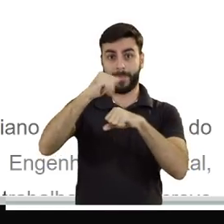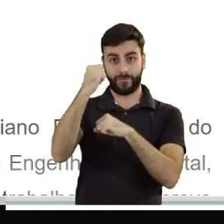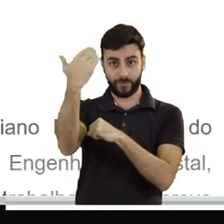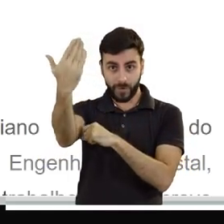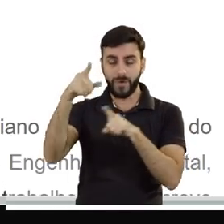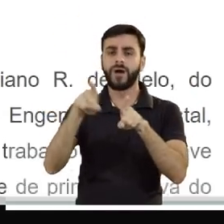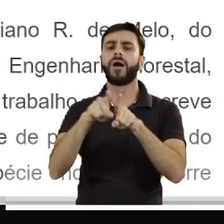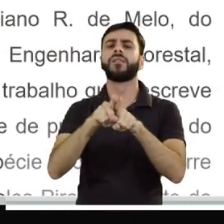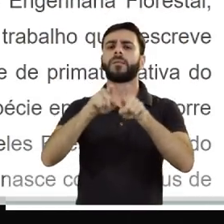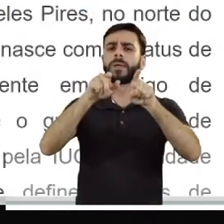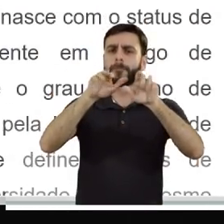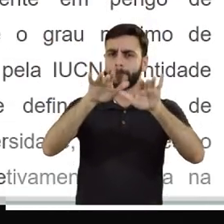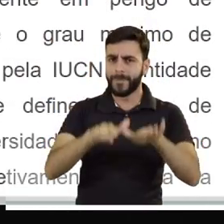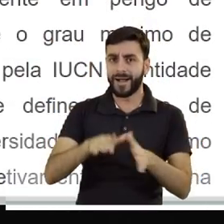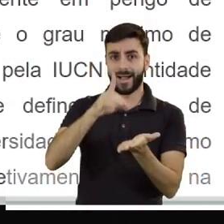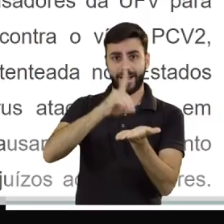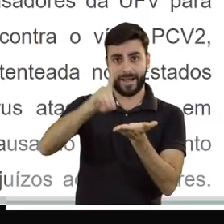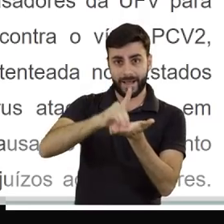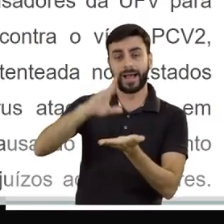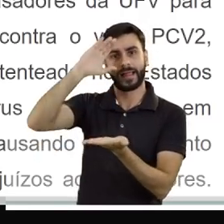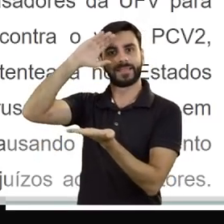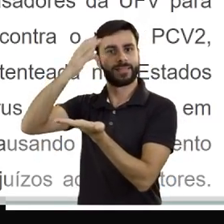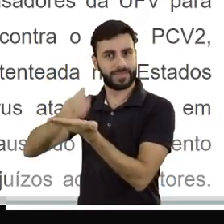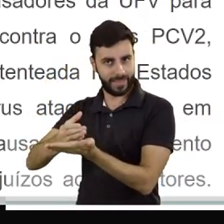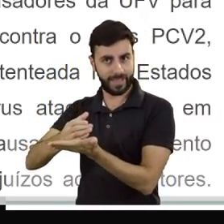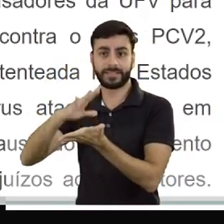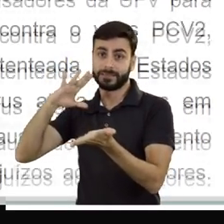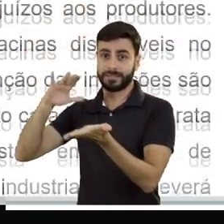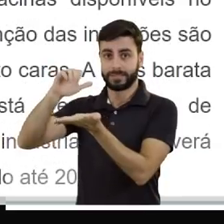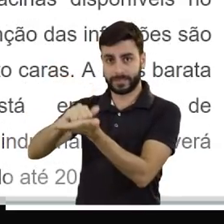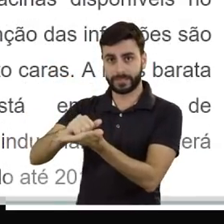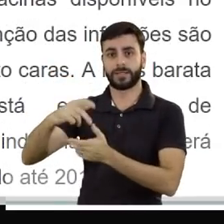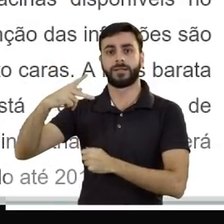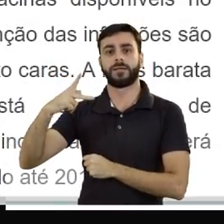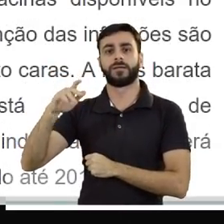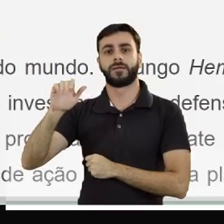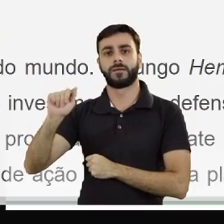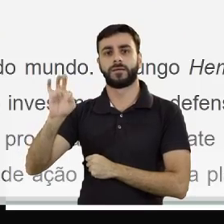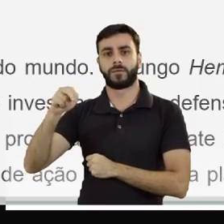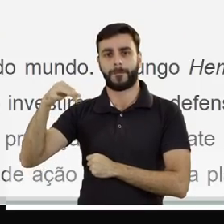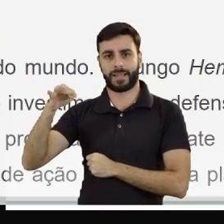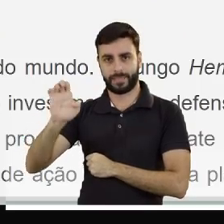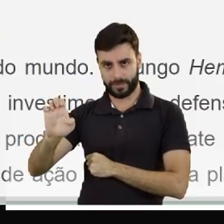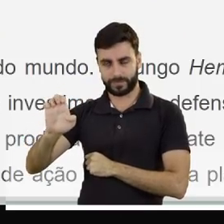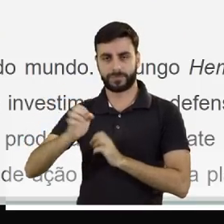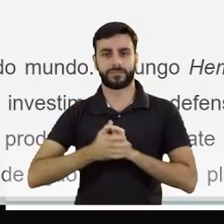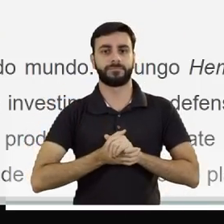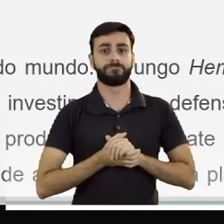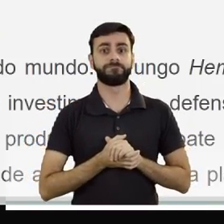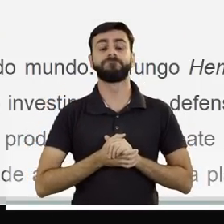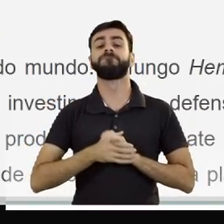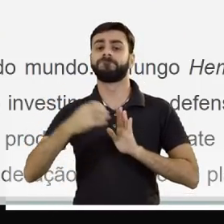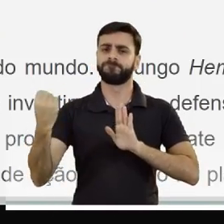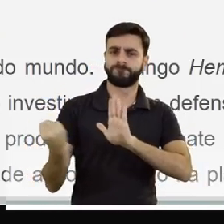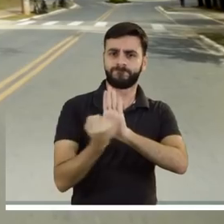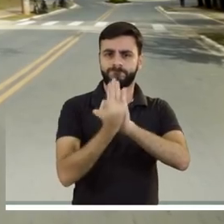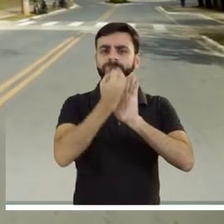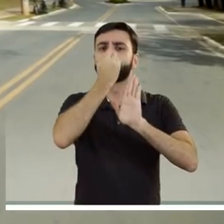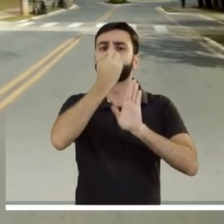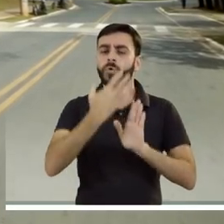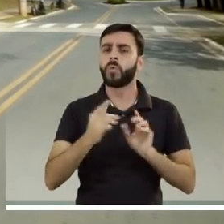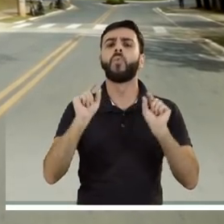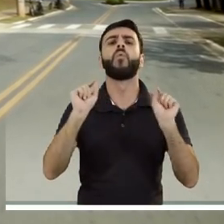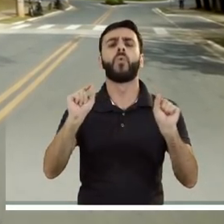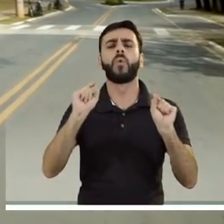internacionais, teses, dissertações e patentes que se tornam inovações e tecnologia. Um padrão de excelência